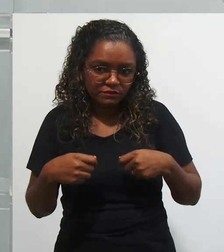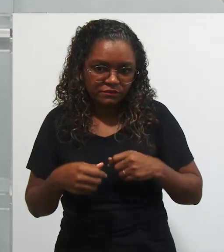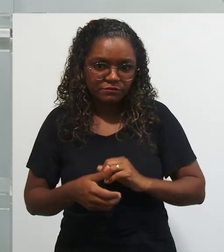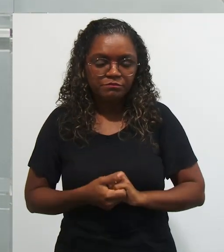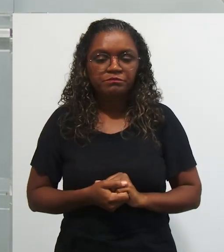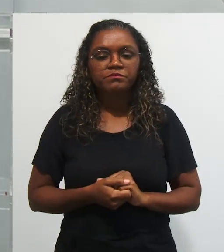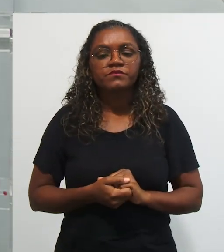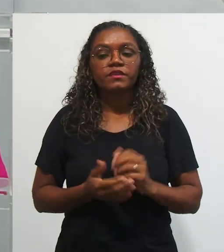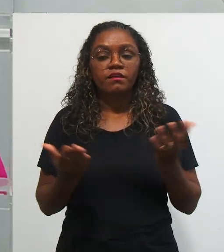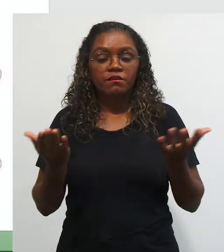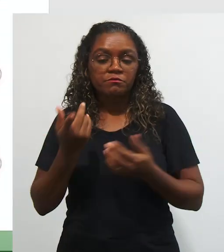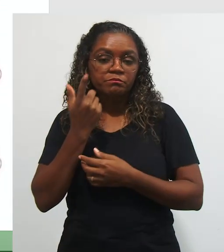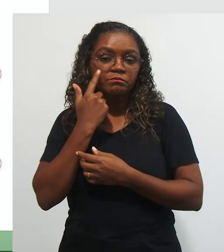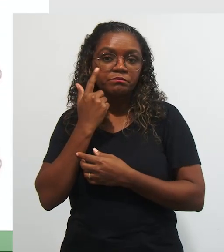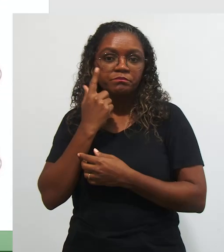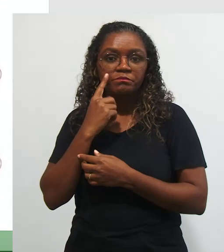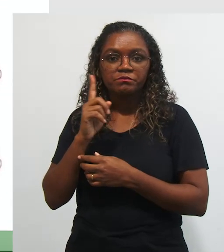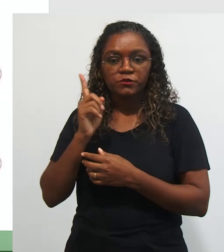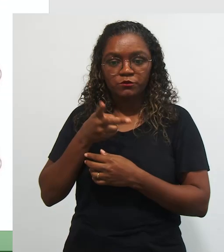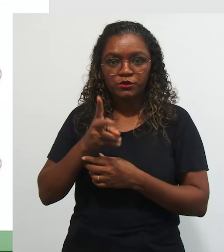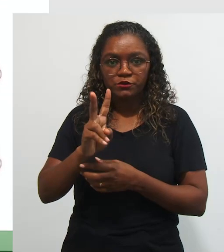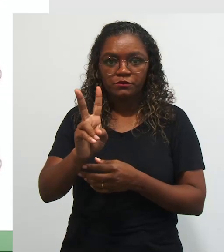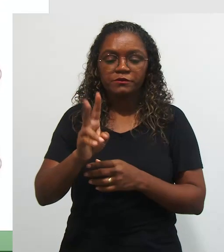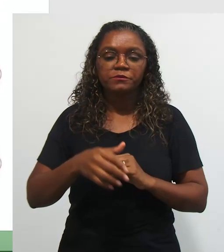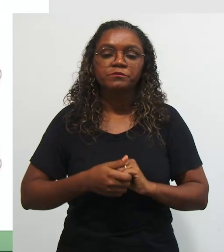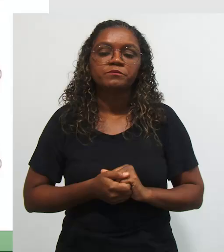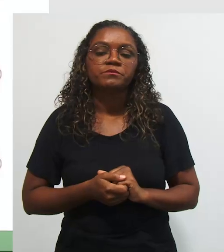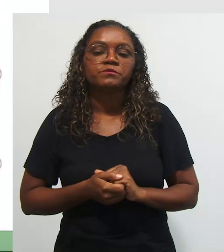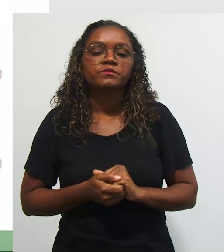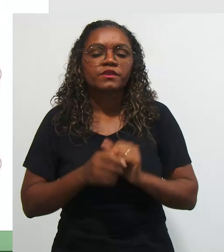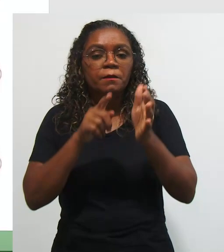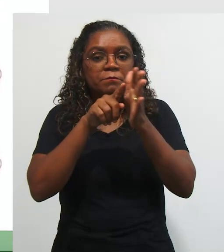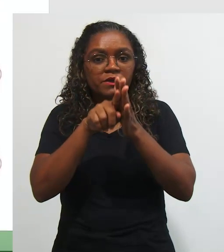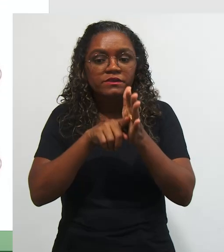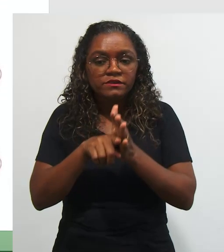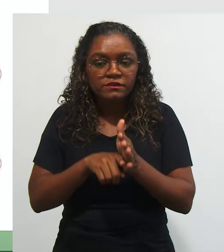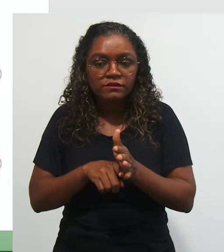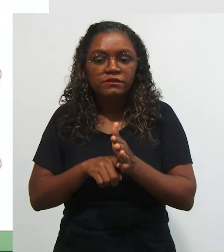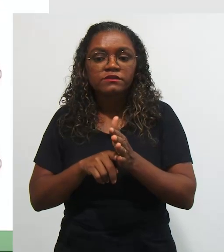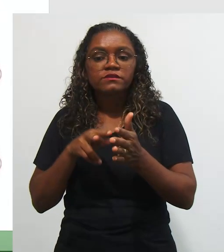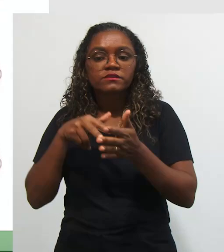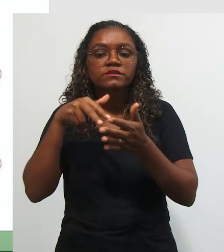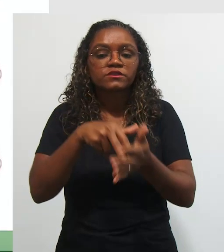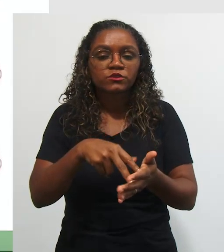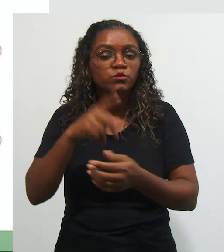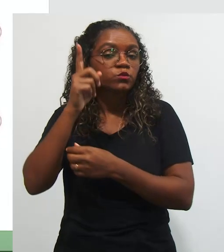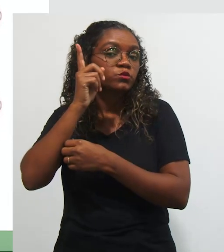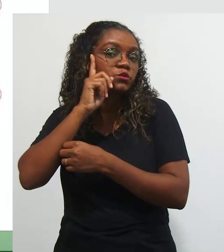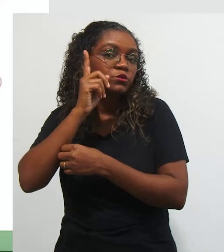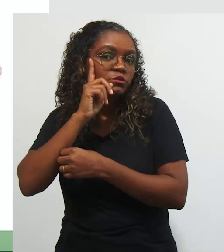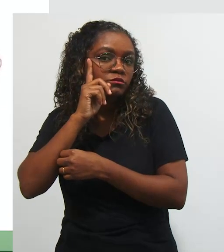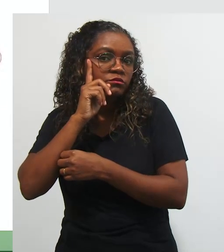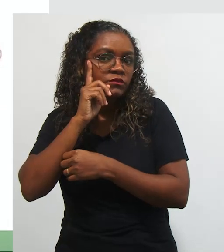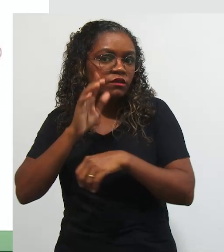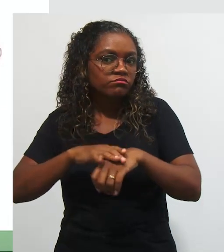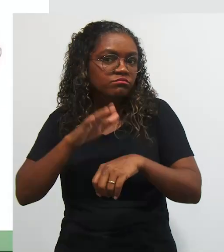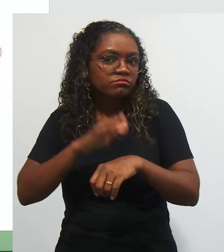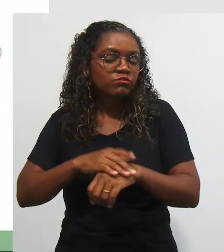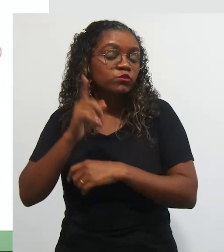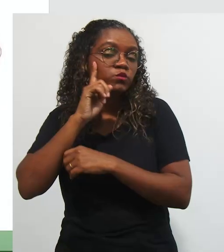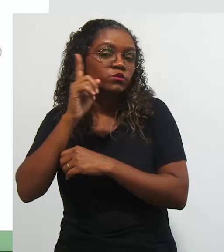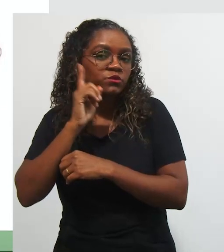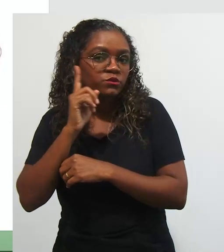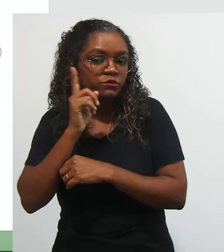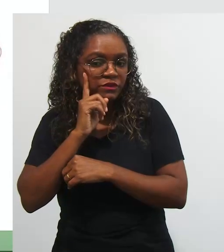alma. Voltando. Pesquisa deve ser atitude cotidiana. Sim, deve ser